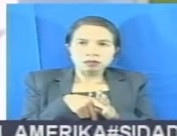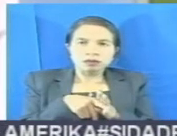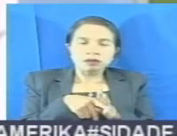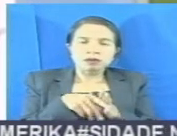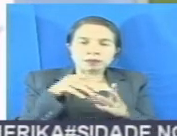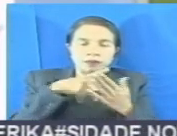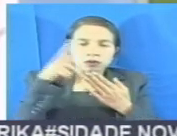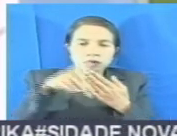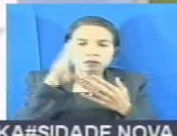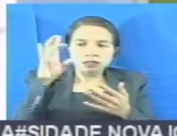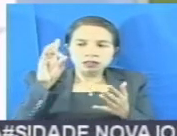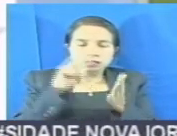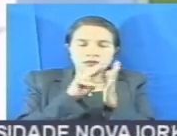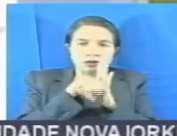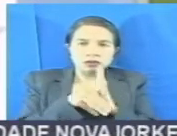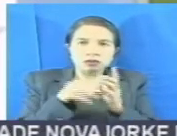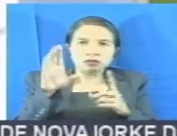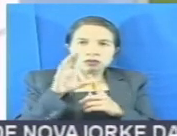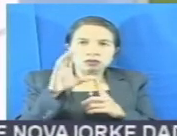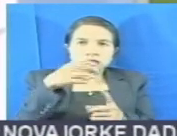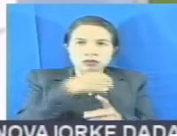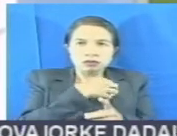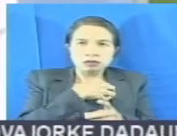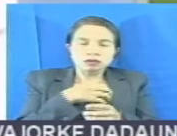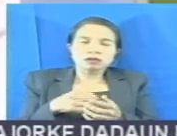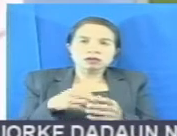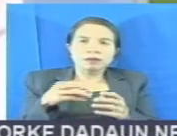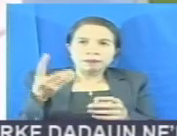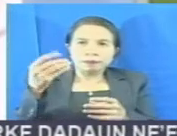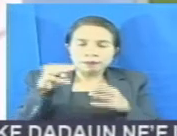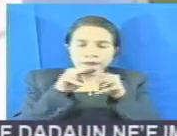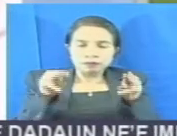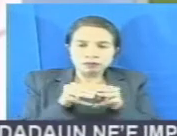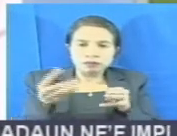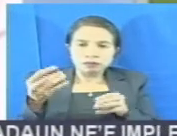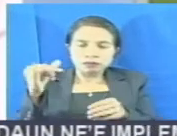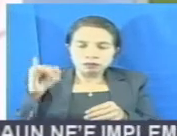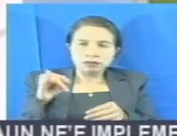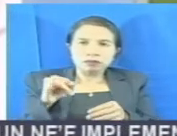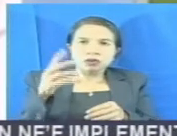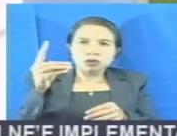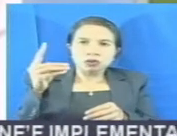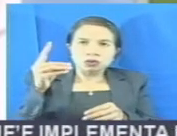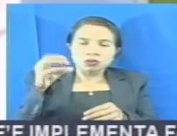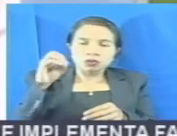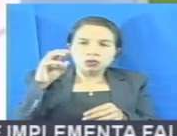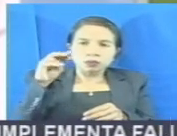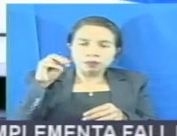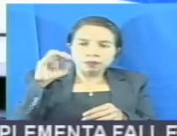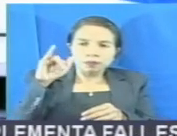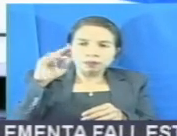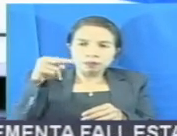7 minutos, a comandante trânsito Polícia Município de Dili, inspetor Domingos Sarmento Gama, a tuculia com